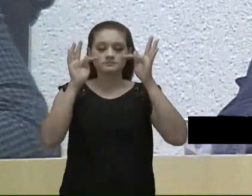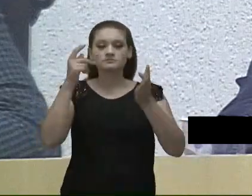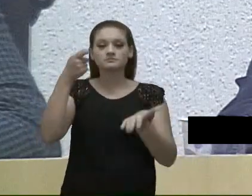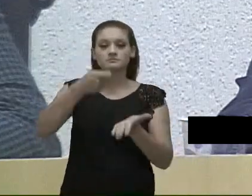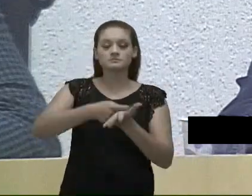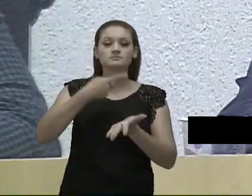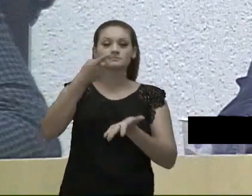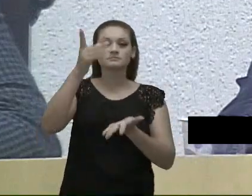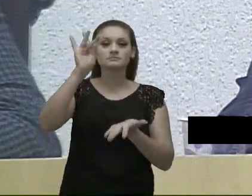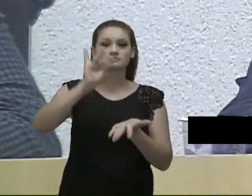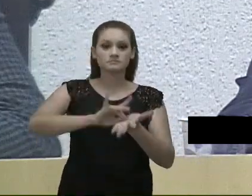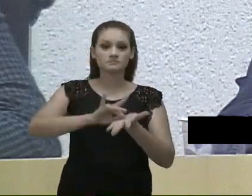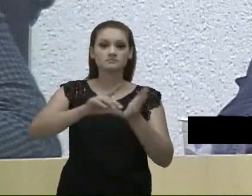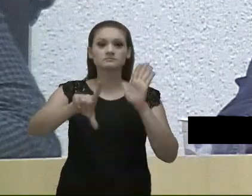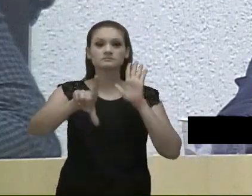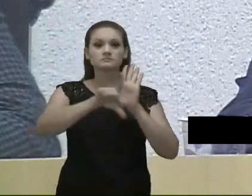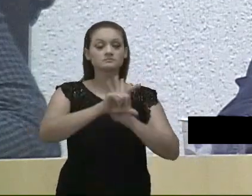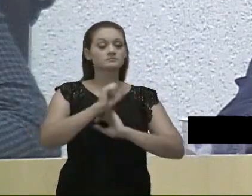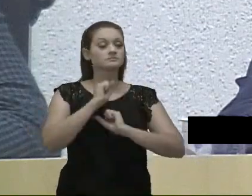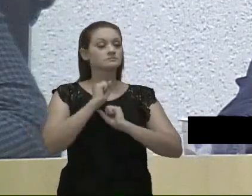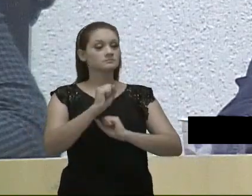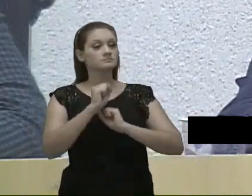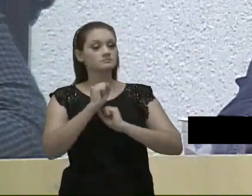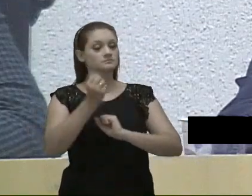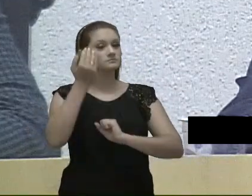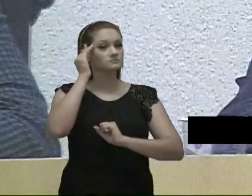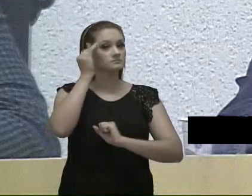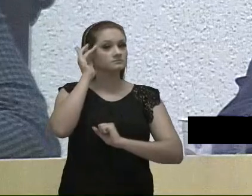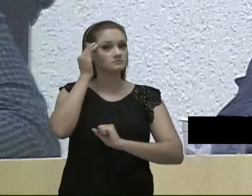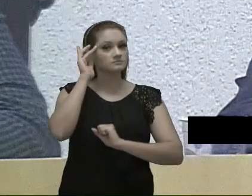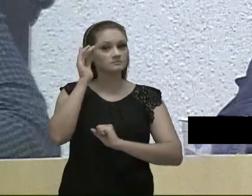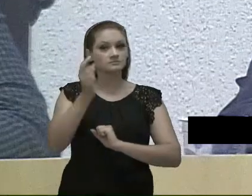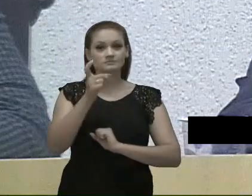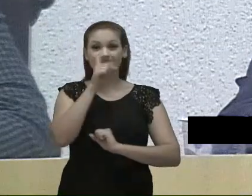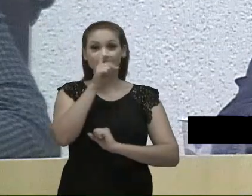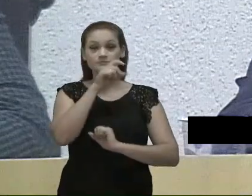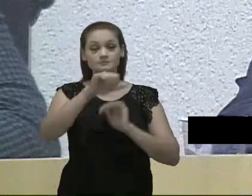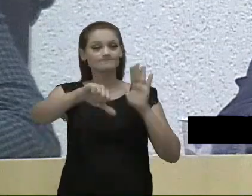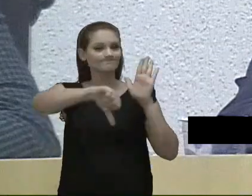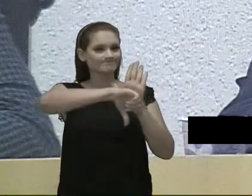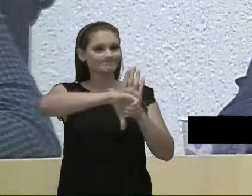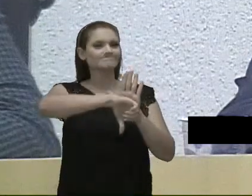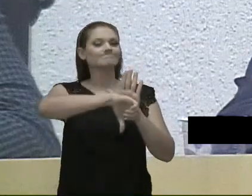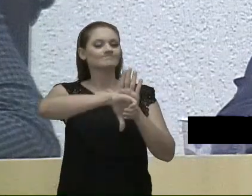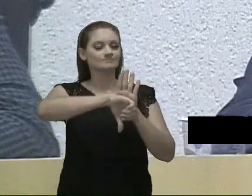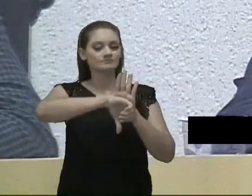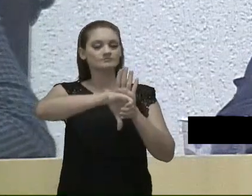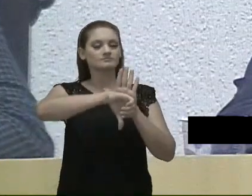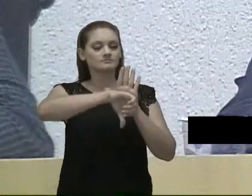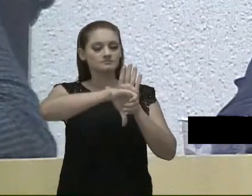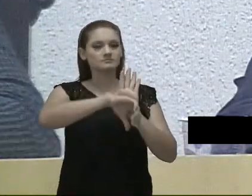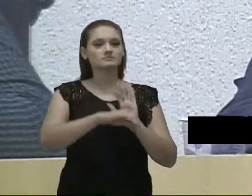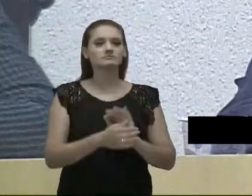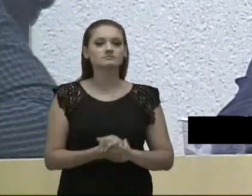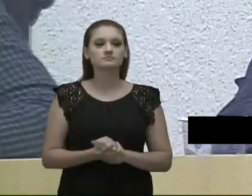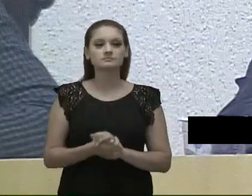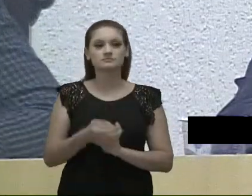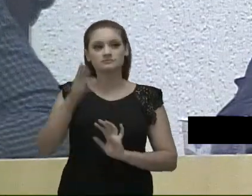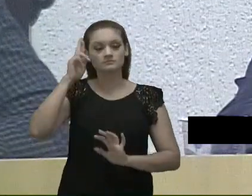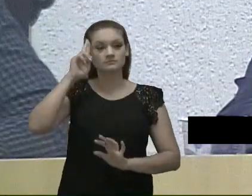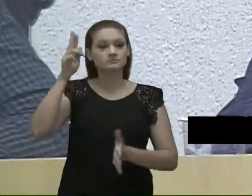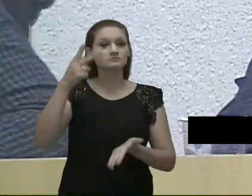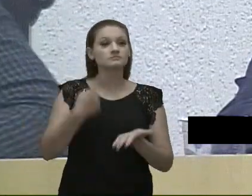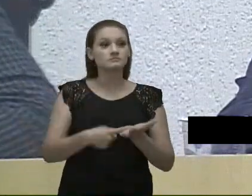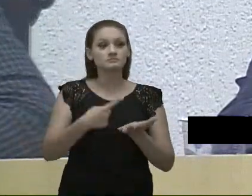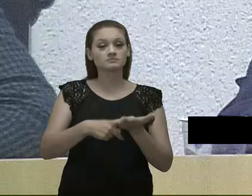falar a verdade na forma da lei, podendo ser processada caso falte com a verdade, né? E a senhora se compromete a